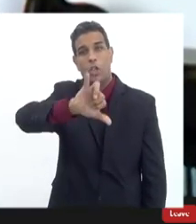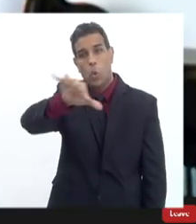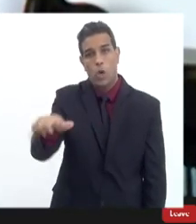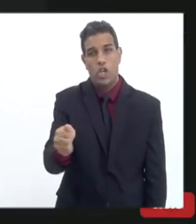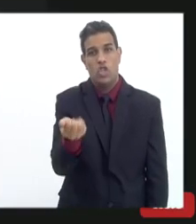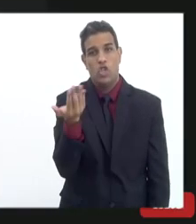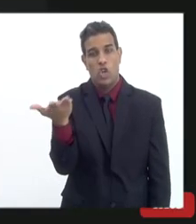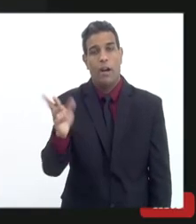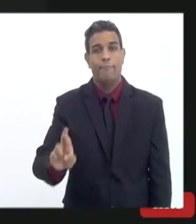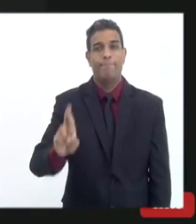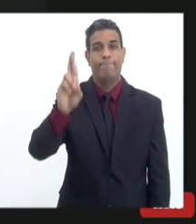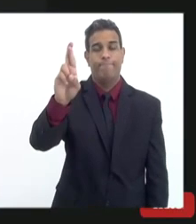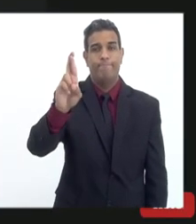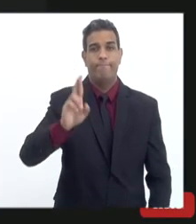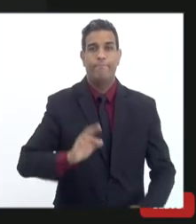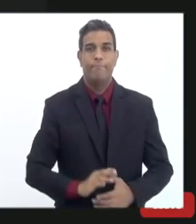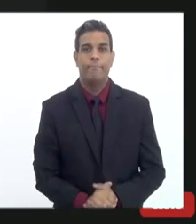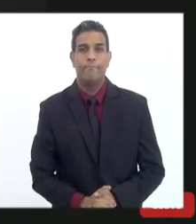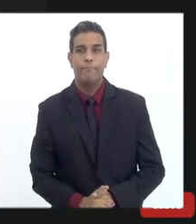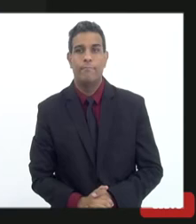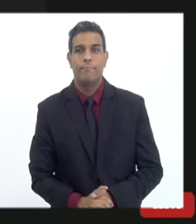presença.